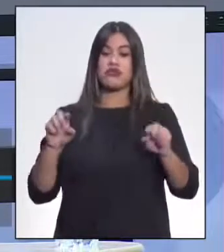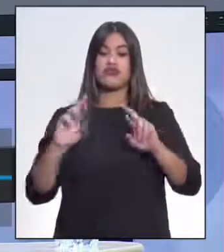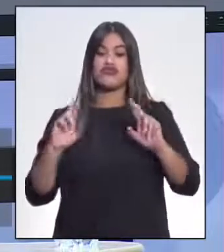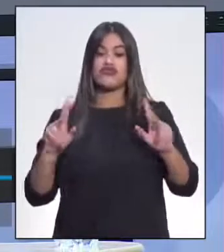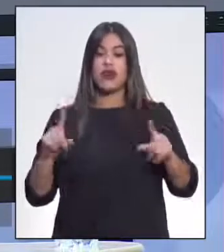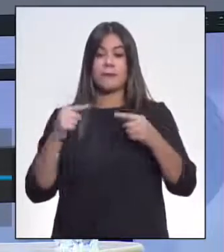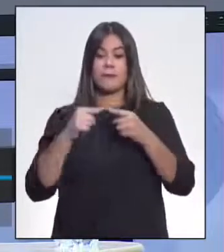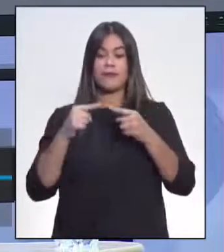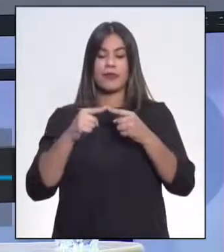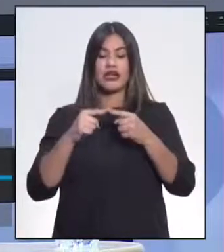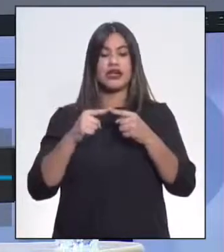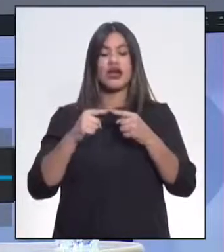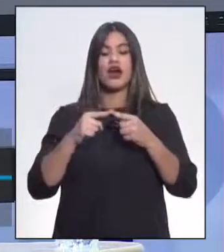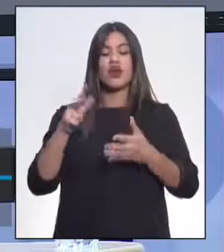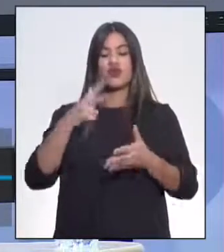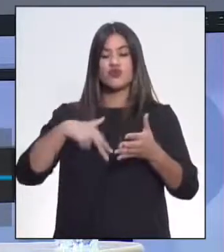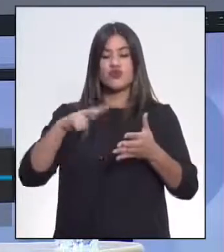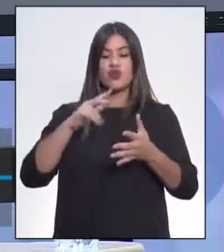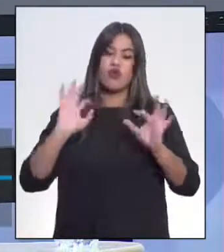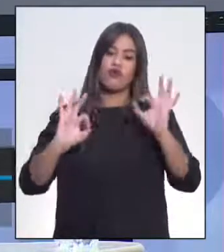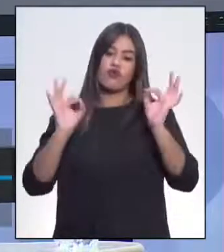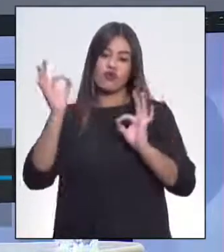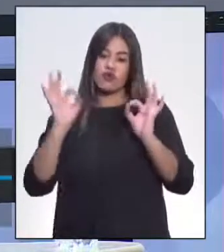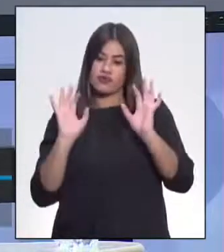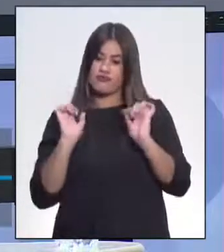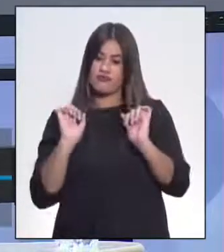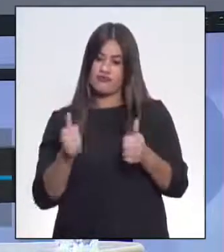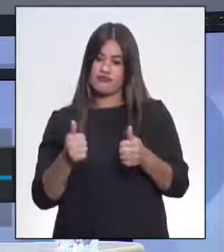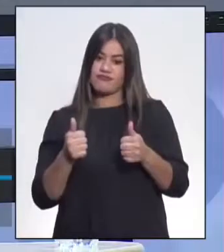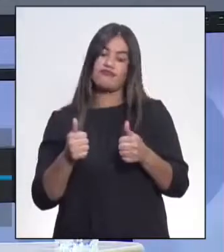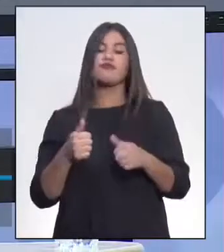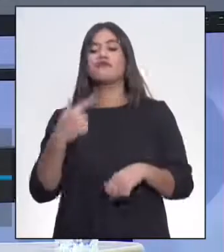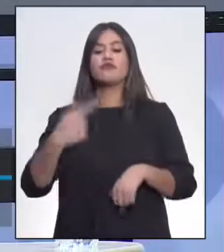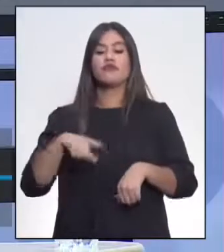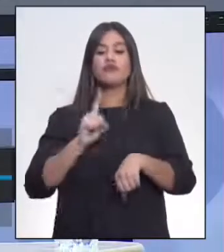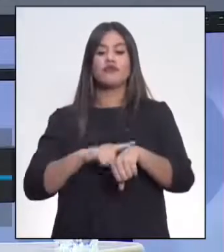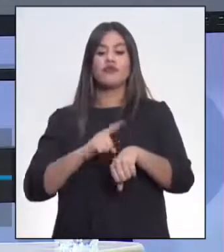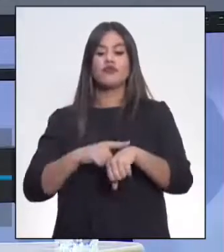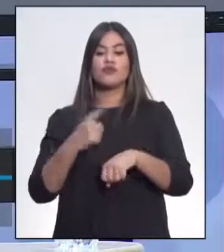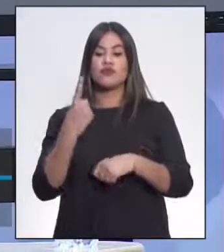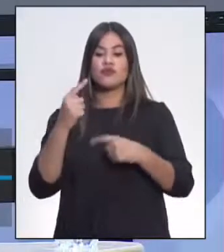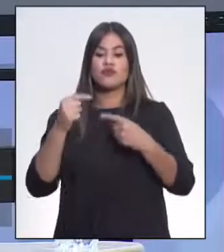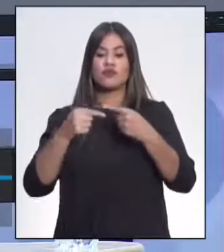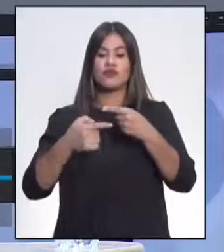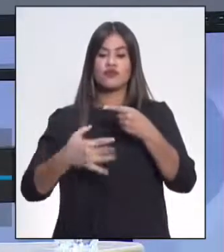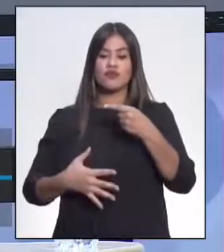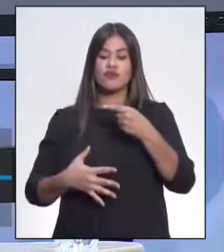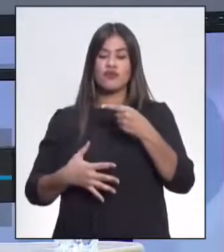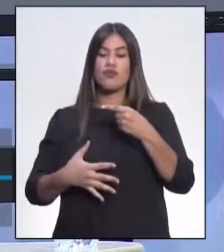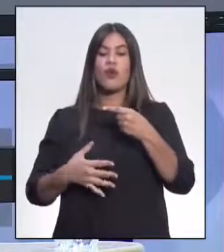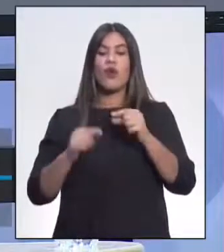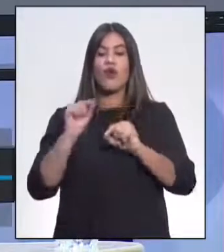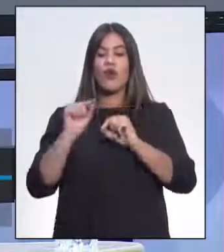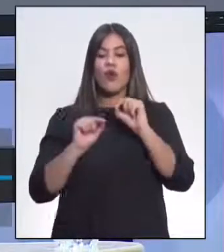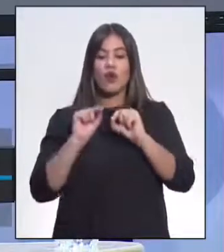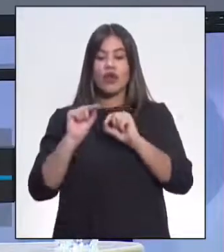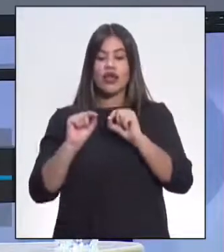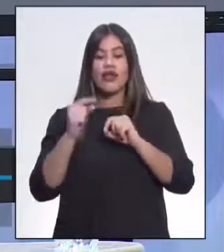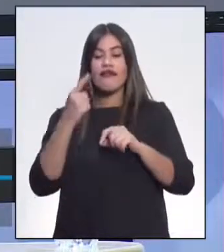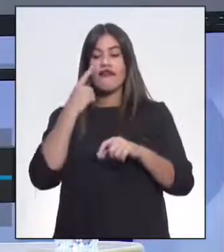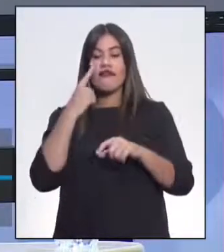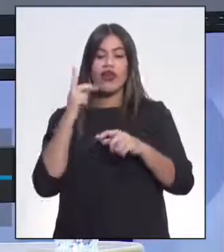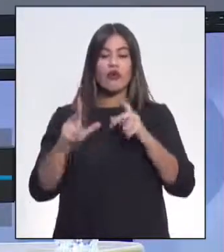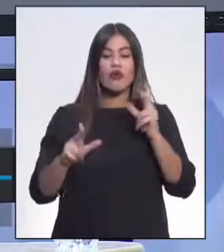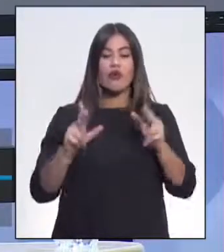dar um minutinho de chat para vocês interagirem com a gente e contar quais outras semelhanças vocês conseguiram